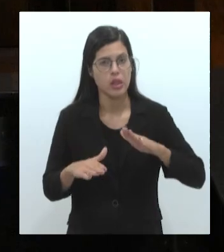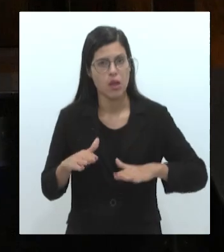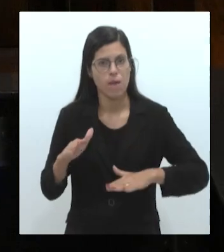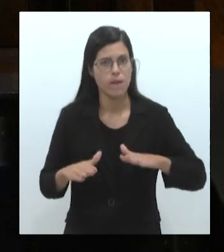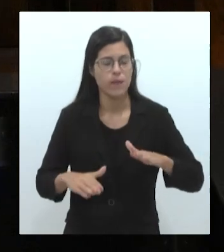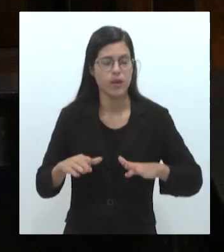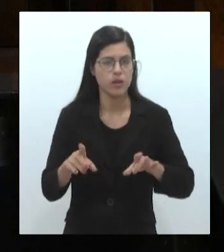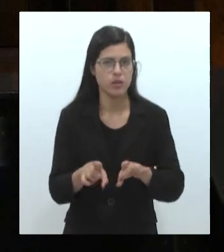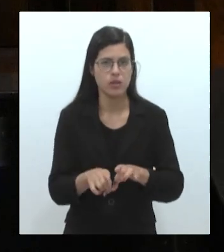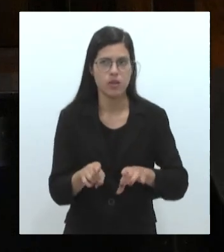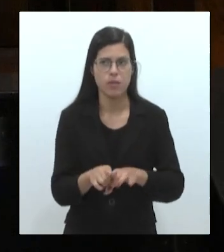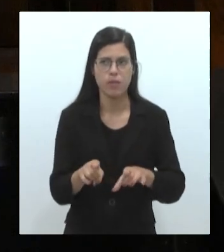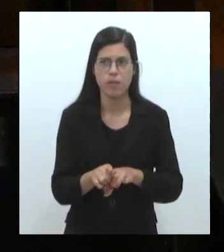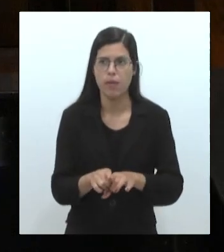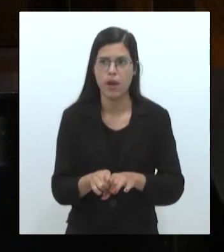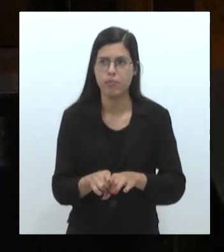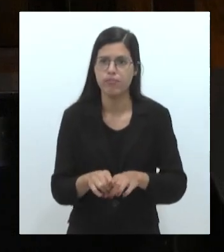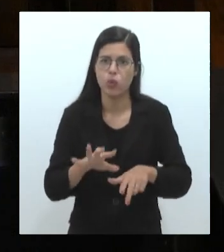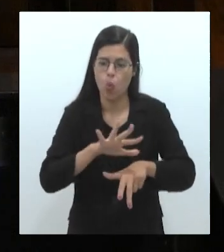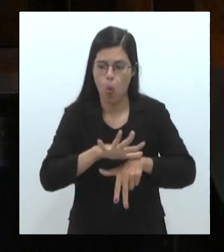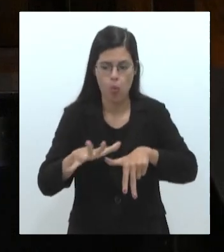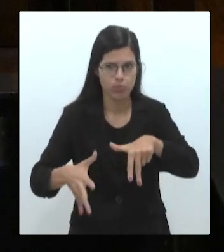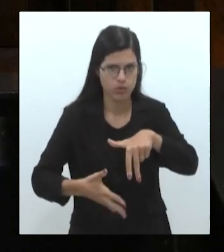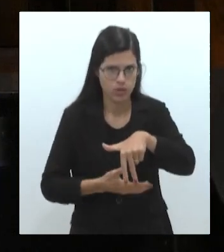até possíveis fatos de corrupção.